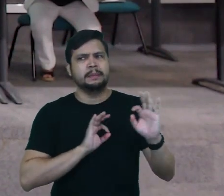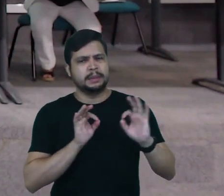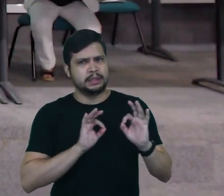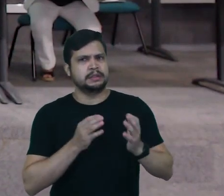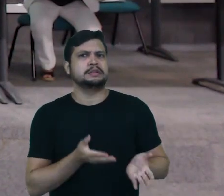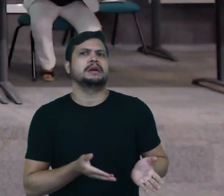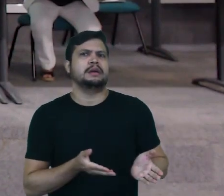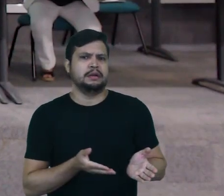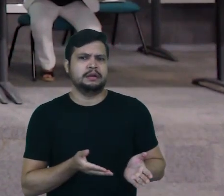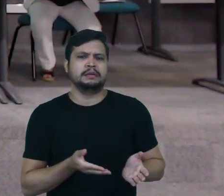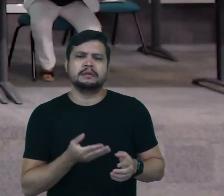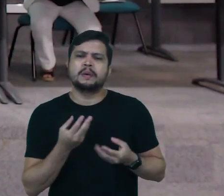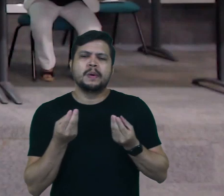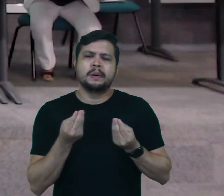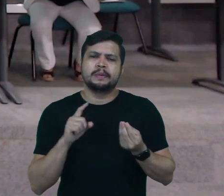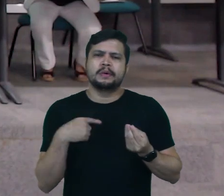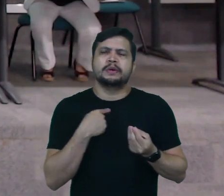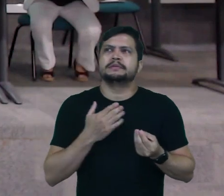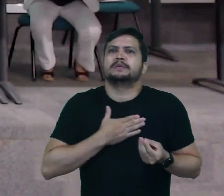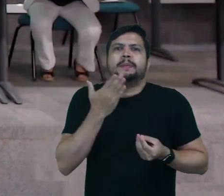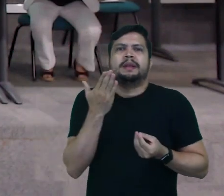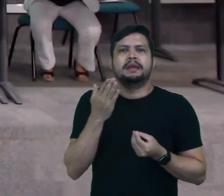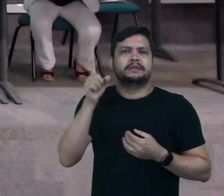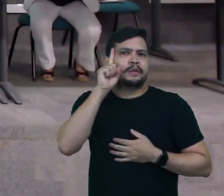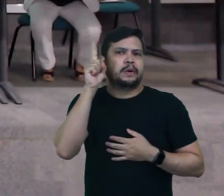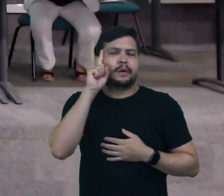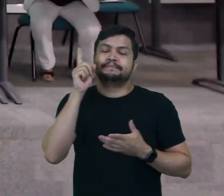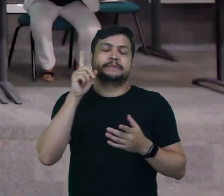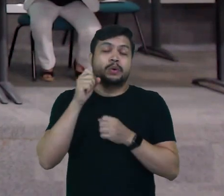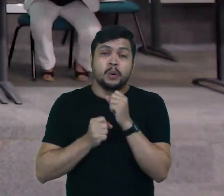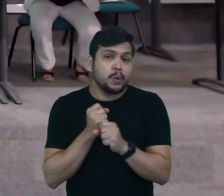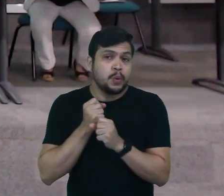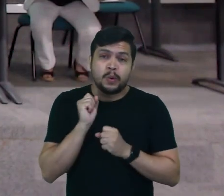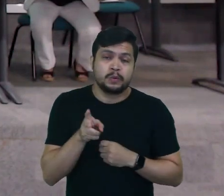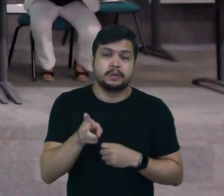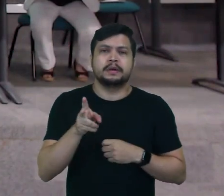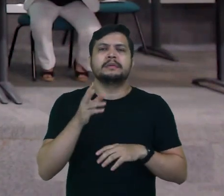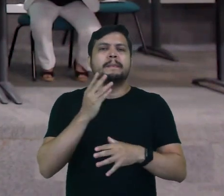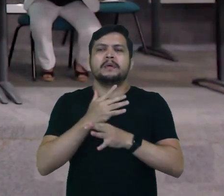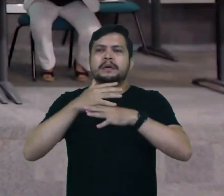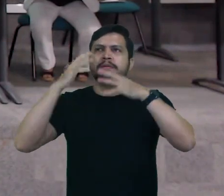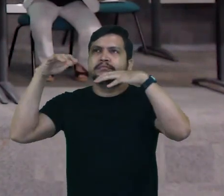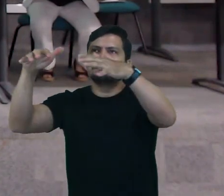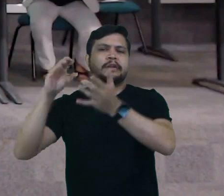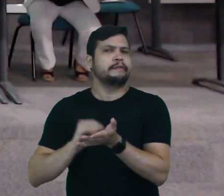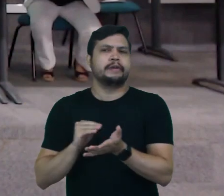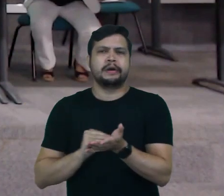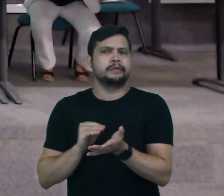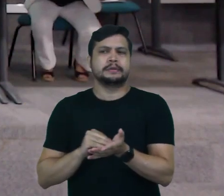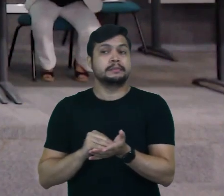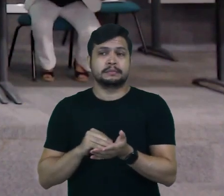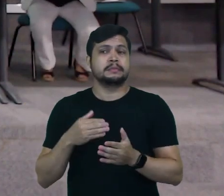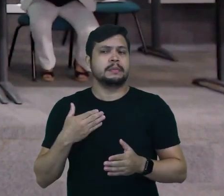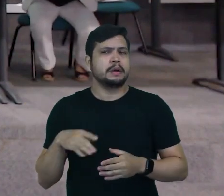gente Como é que a gente se surpreende todo ano com seca? Assim, eu já entrei na lista negra de